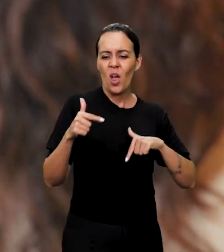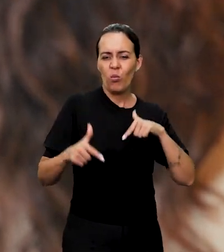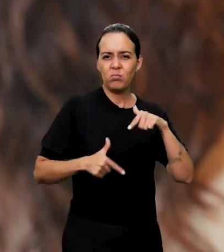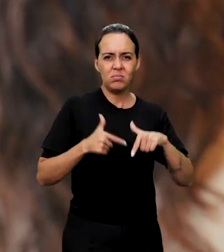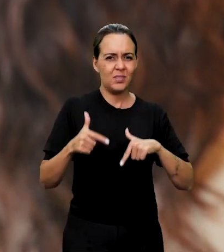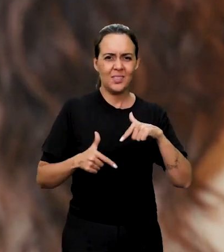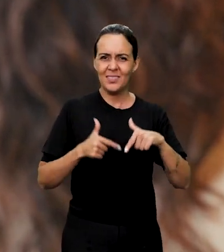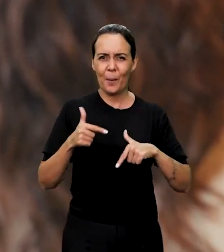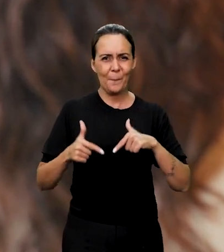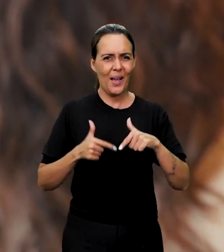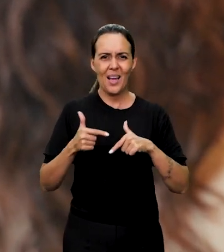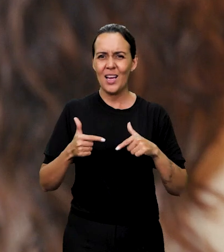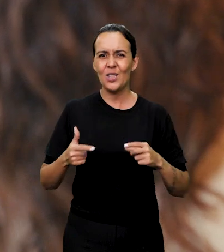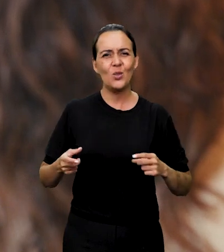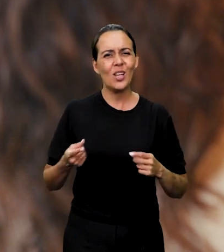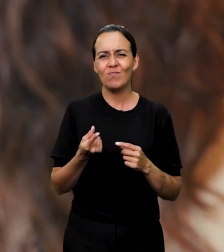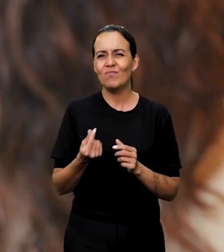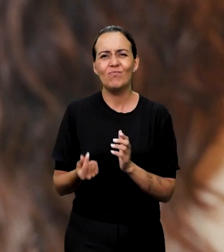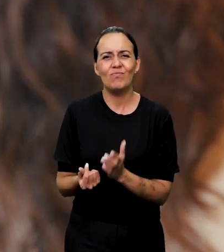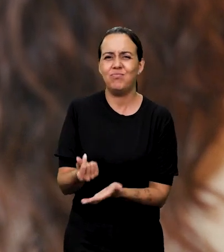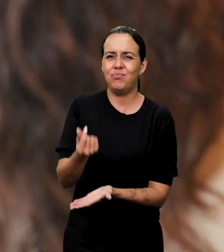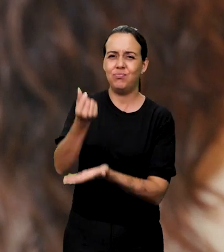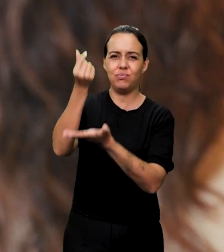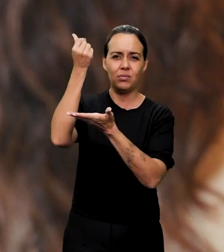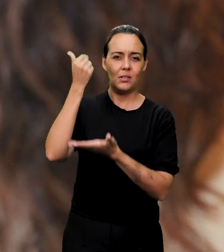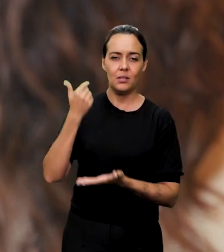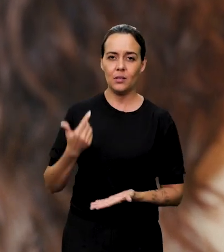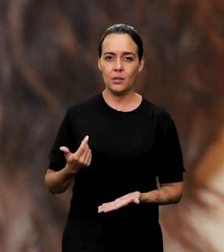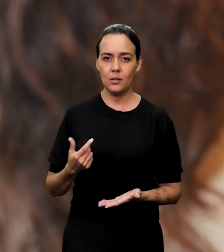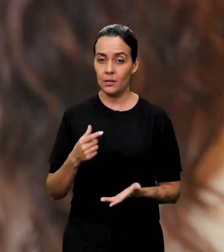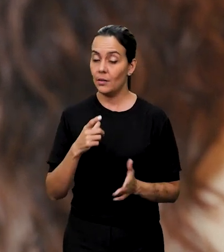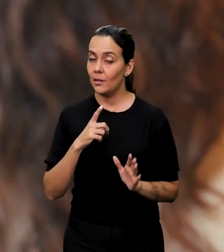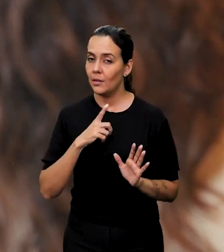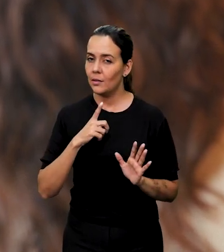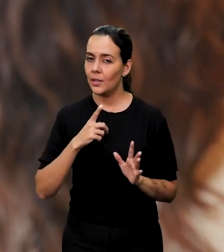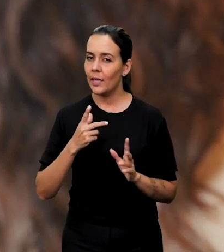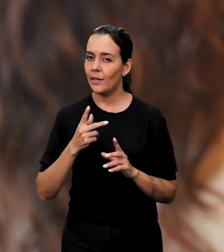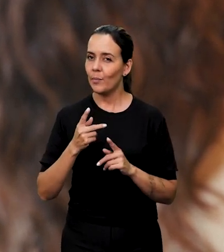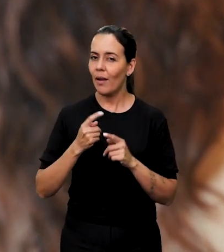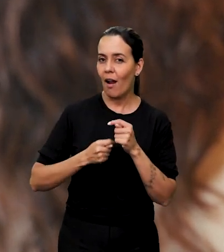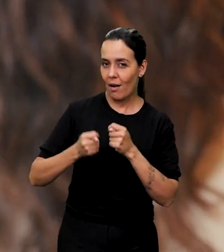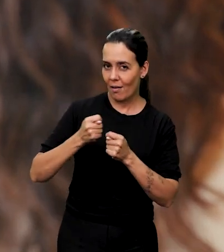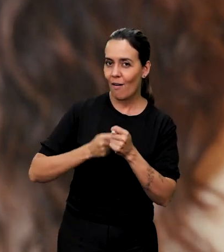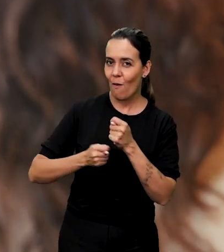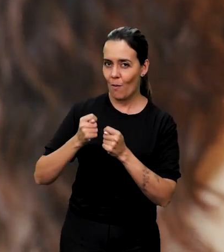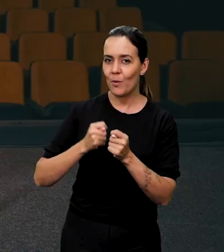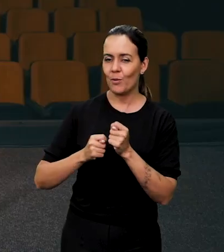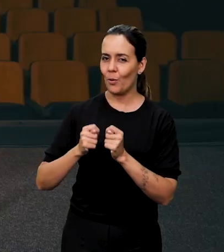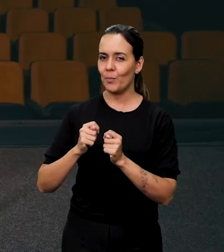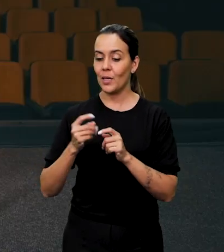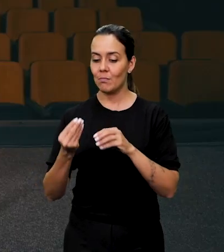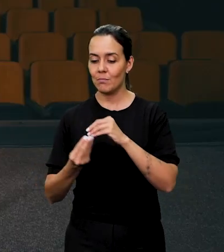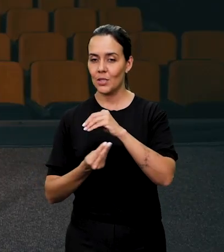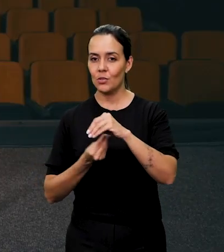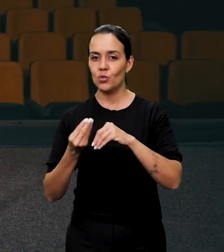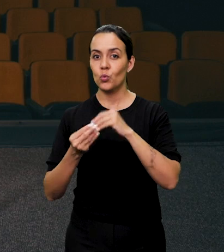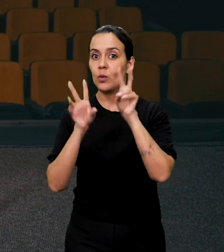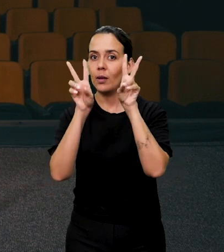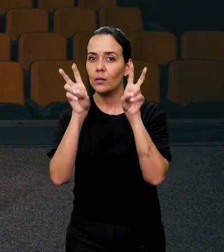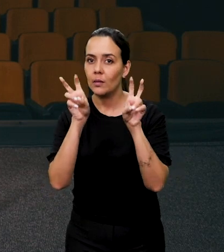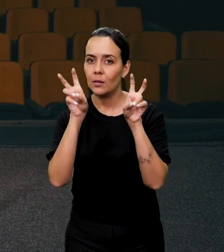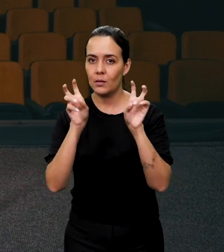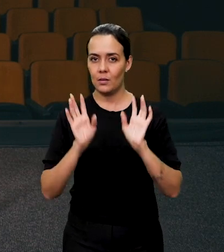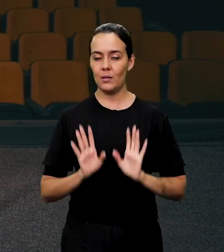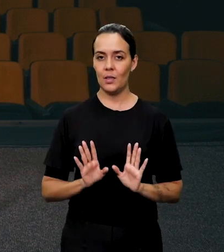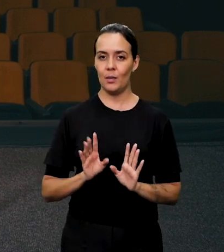movimenta milhões, né? Acho que tem um jogo aí, né, entre gênero e economia, digamos assim, né? Acho que né, quando a coisa